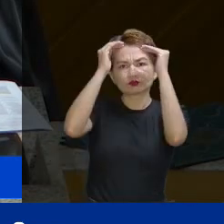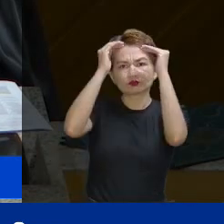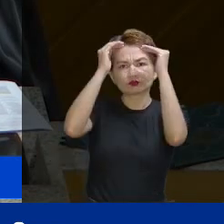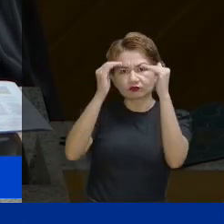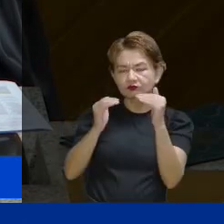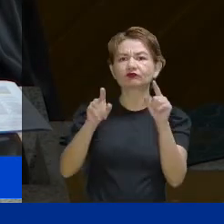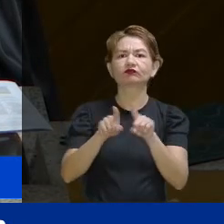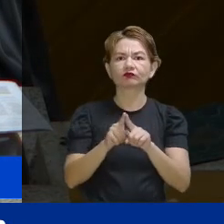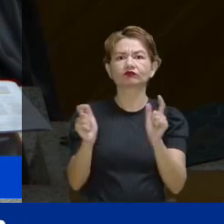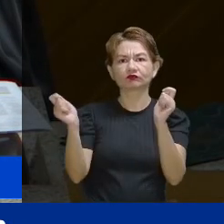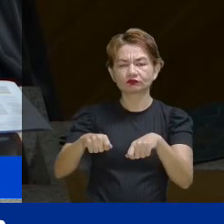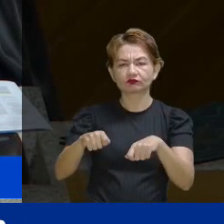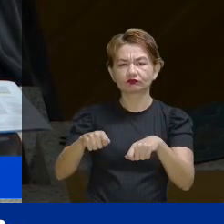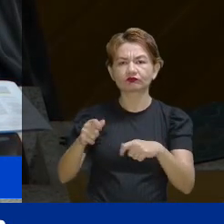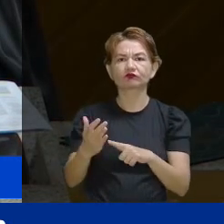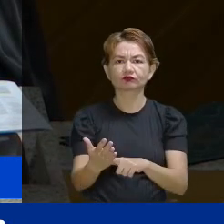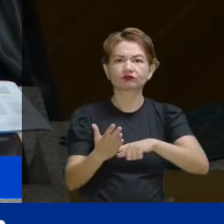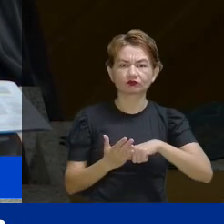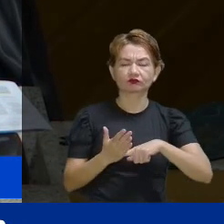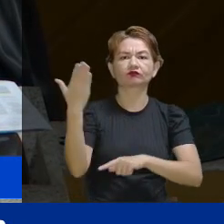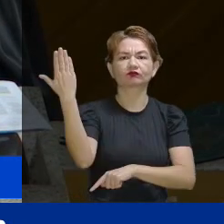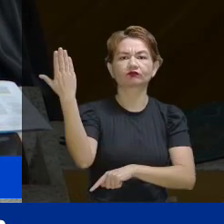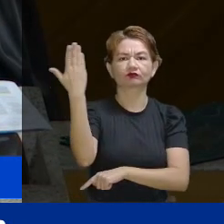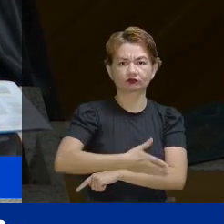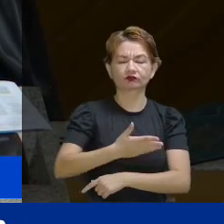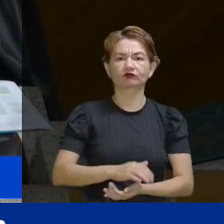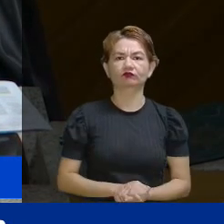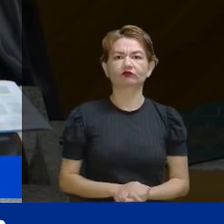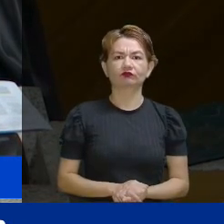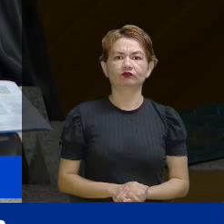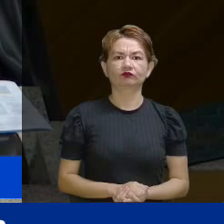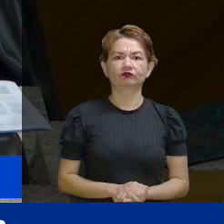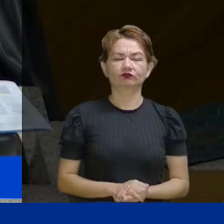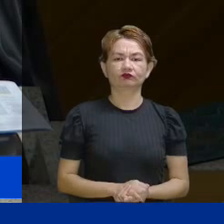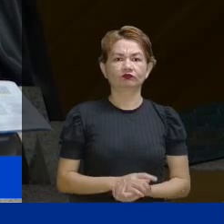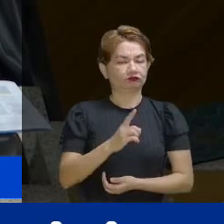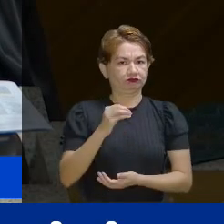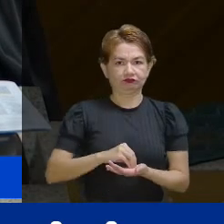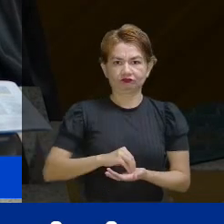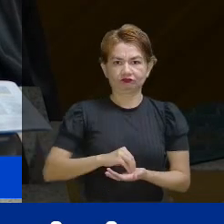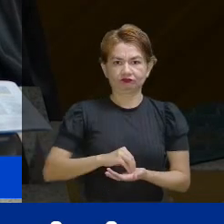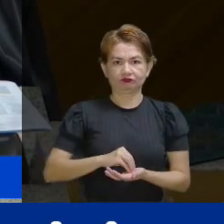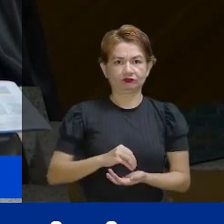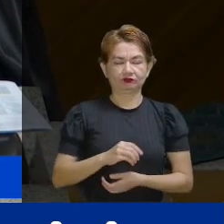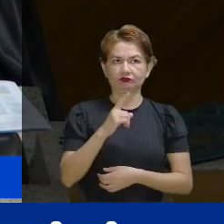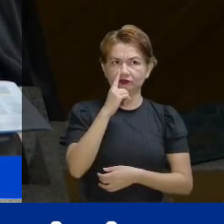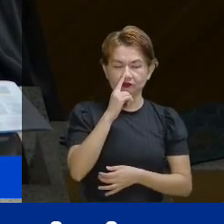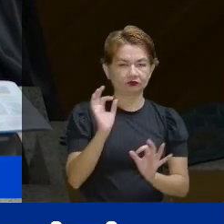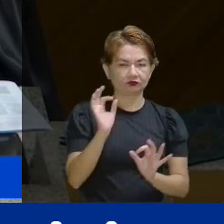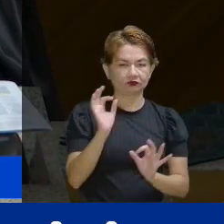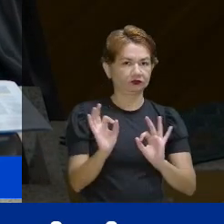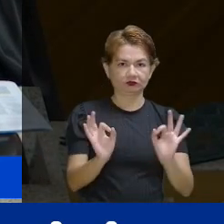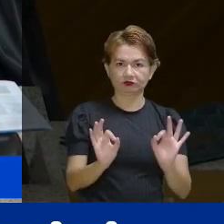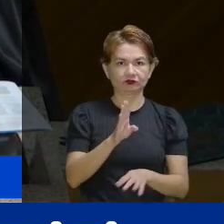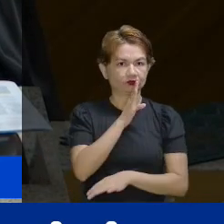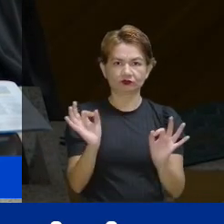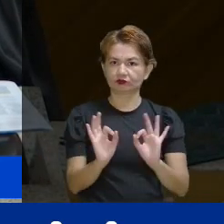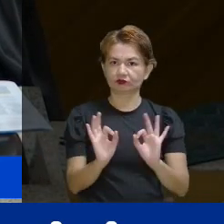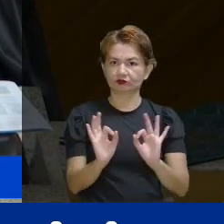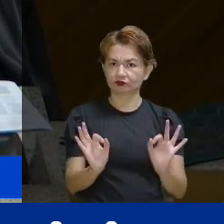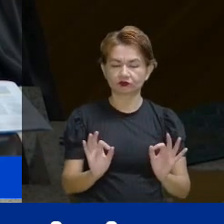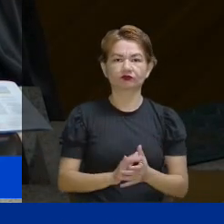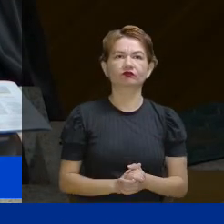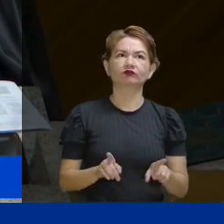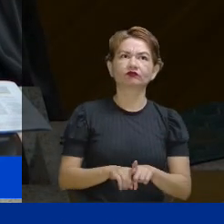Então, por isso, eu estou registrando que não há esta omissão. Ele diz também que houve violação ao devido